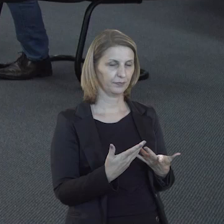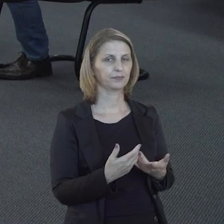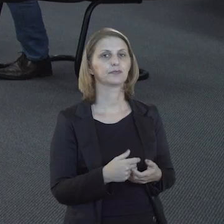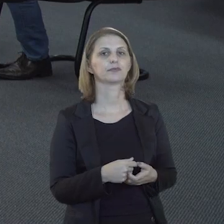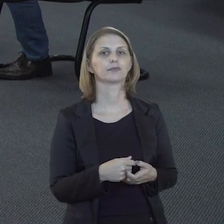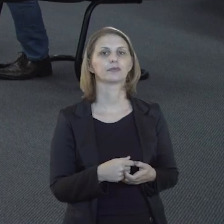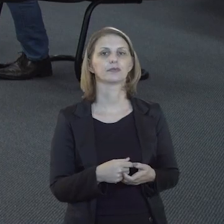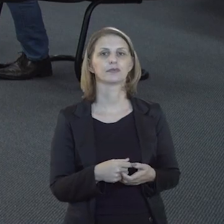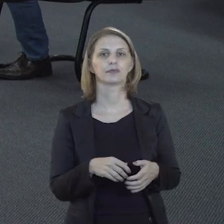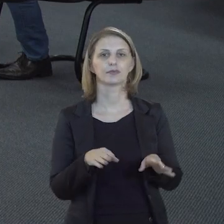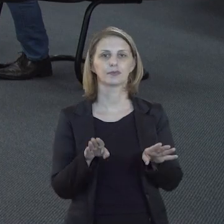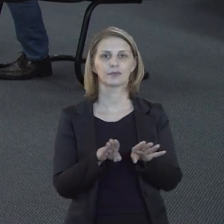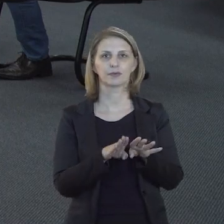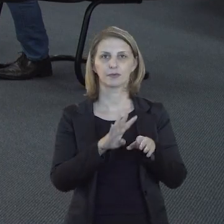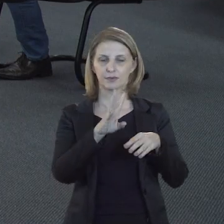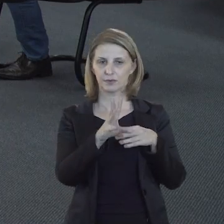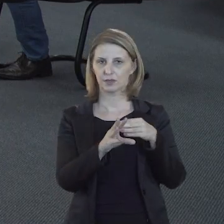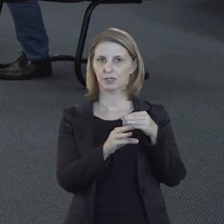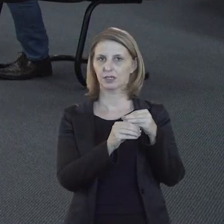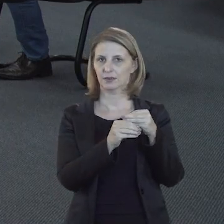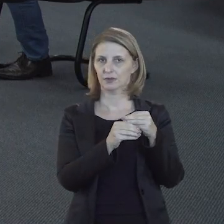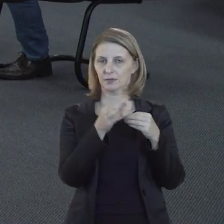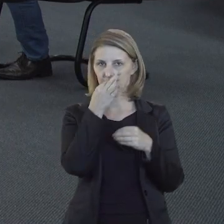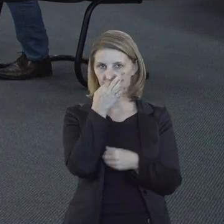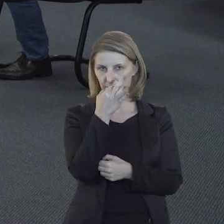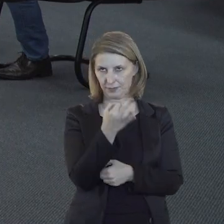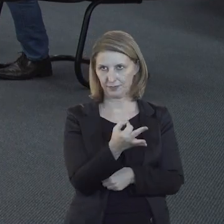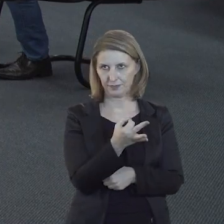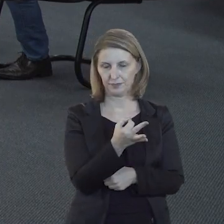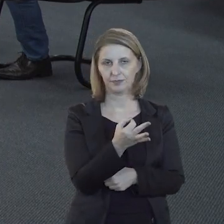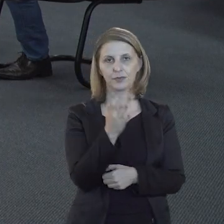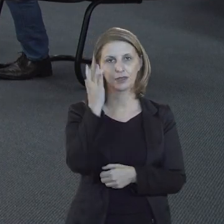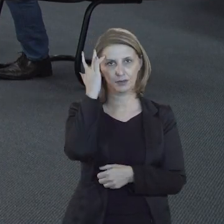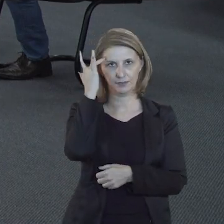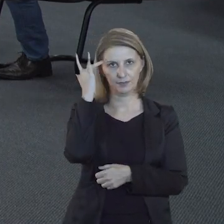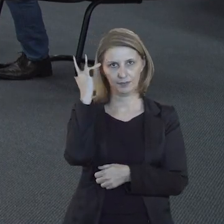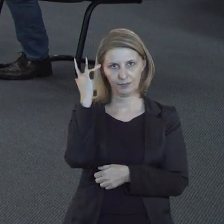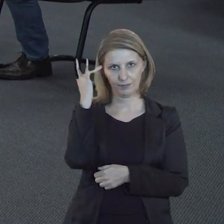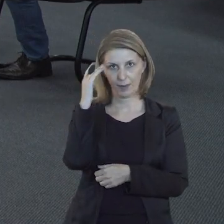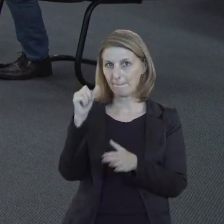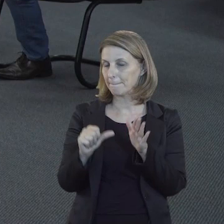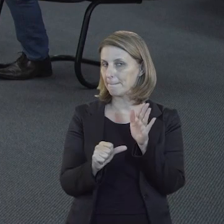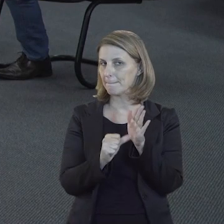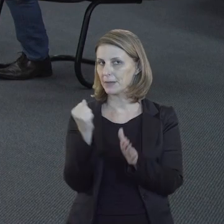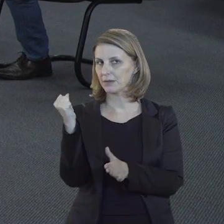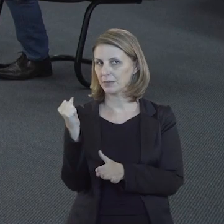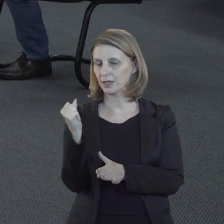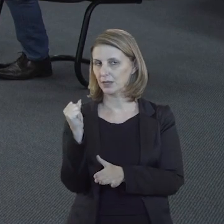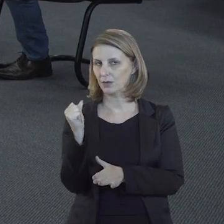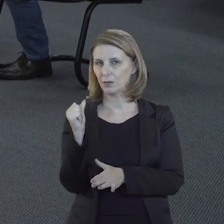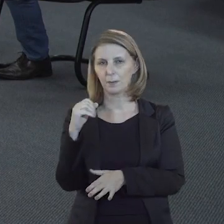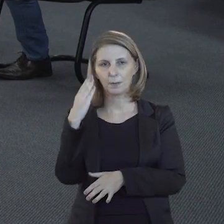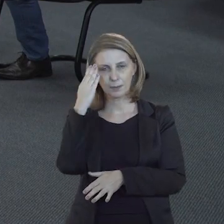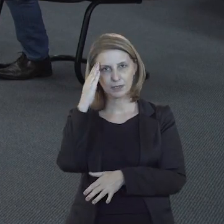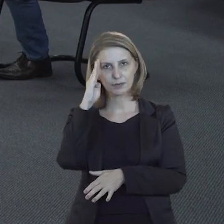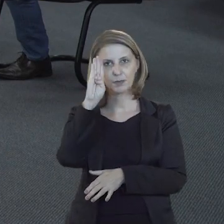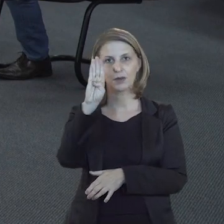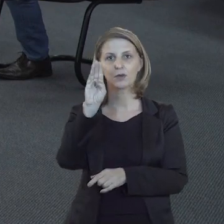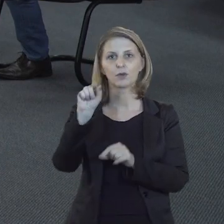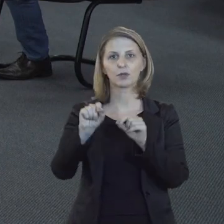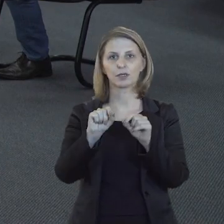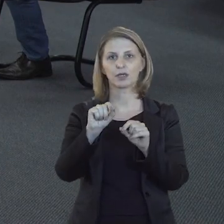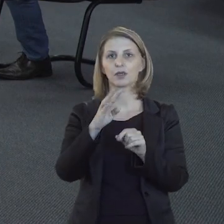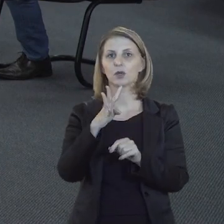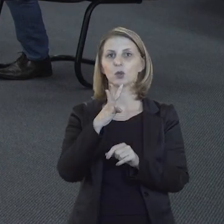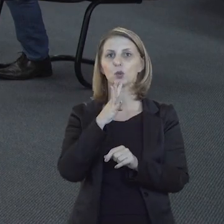Rúbia? Então, até fazendo uma pequena contribuição, eu acho que, primeiro de tudo, né,